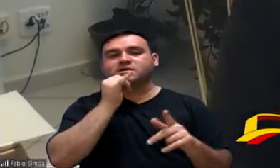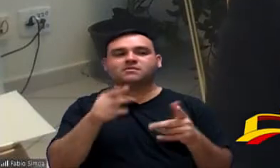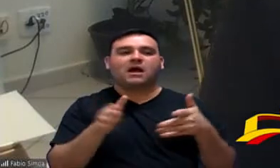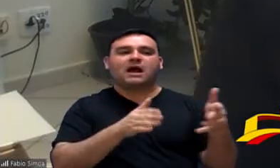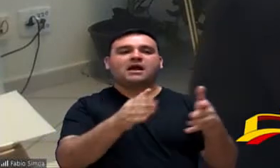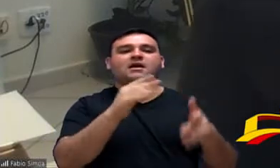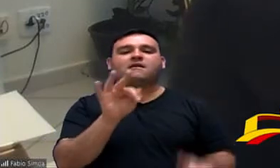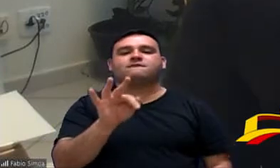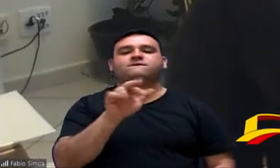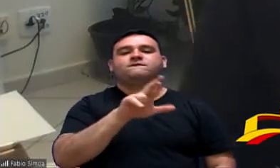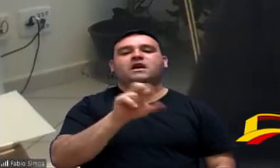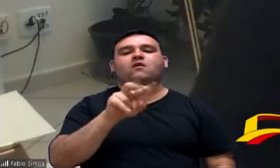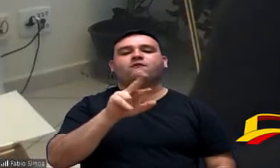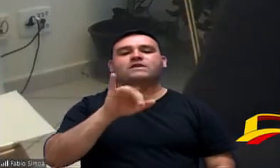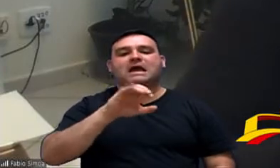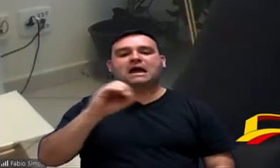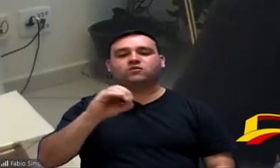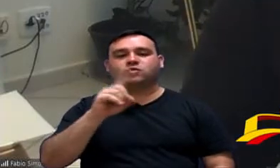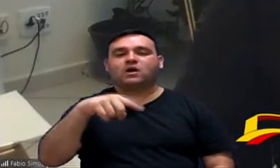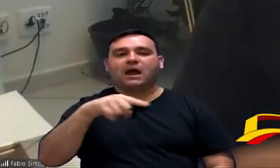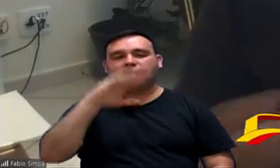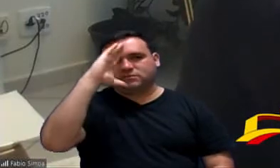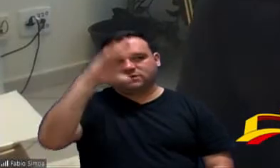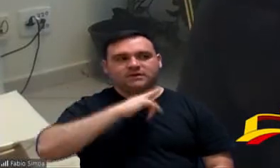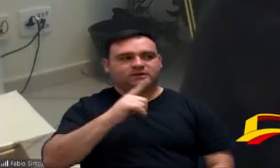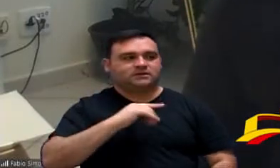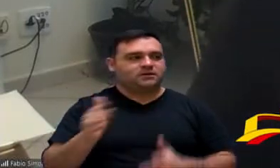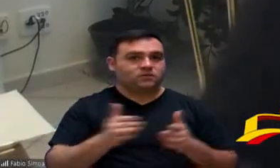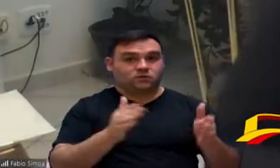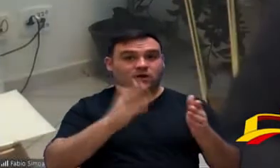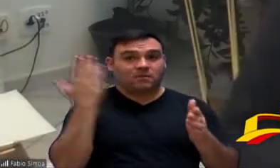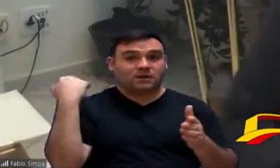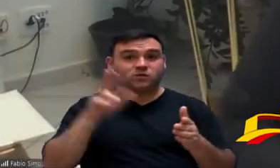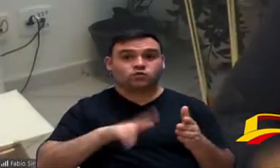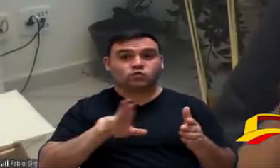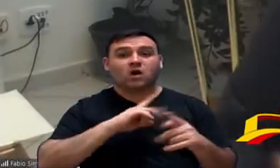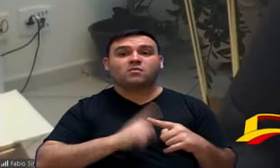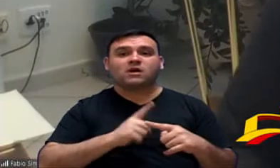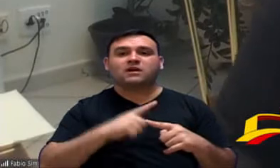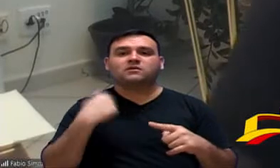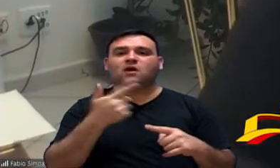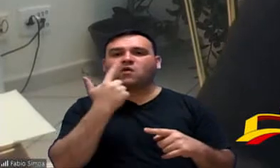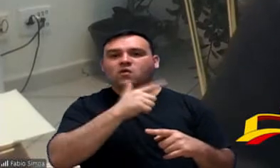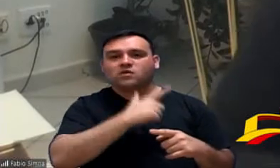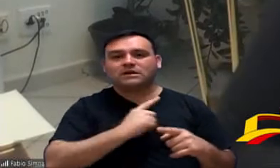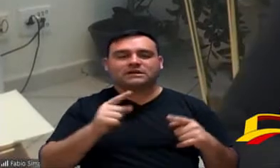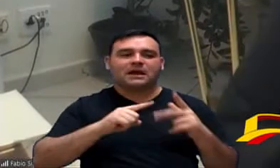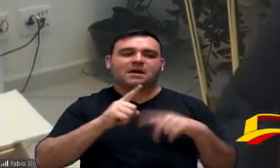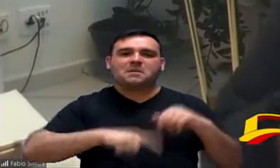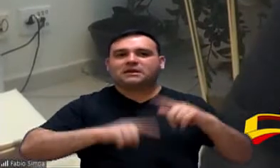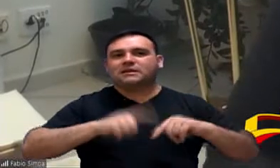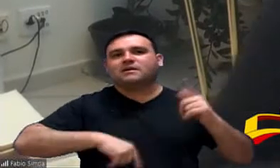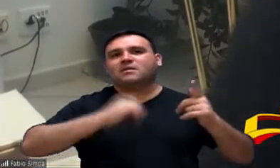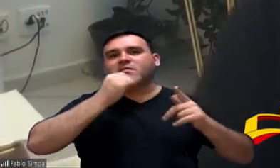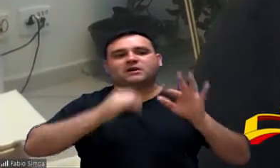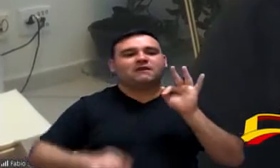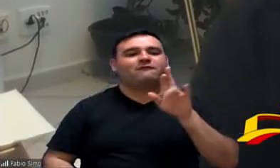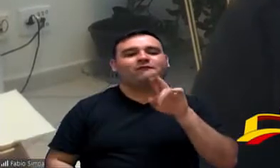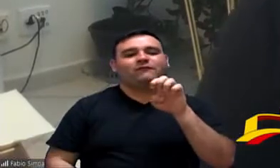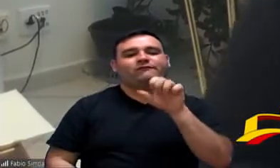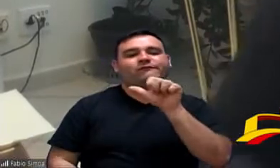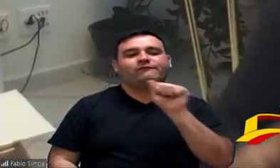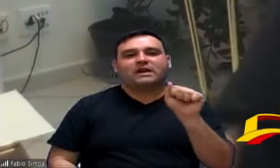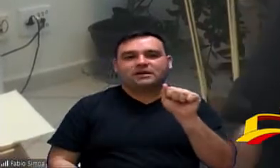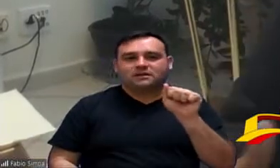estrada do ferroviário, que é uma estrada específica, você utilizou, a gente consegue colocar materiais como a fresa asfáltica, que